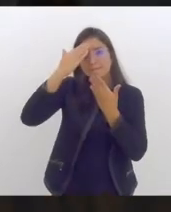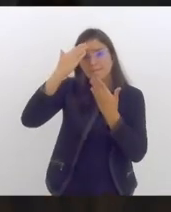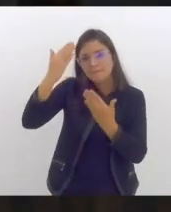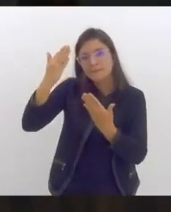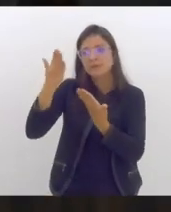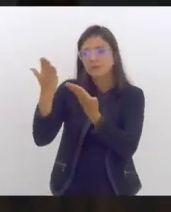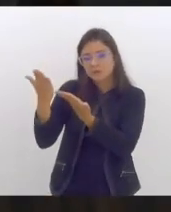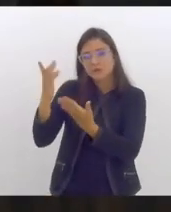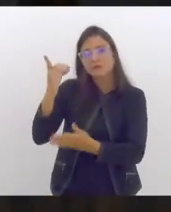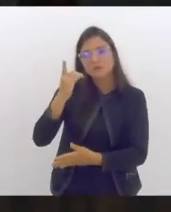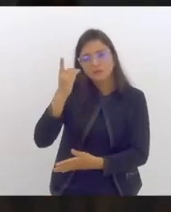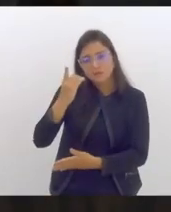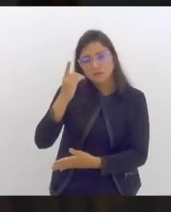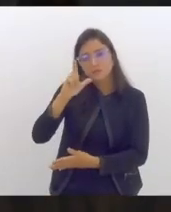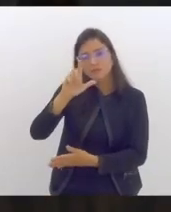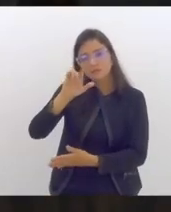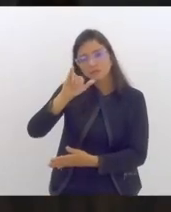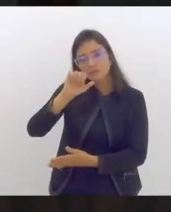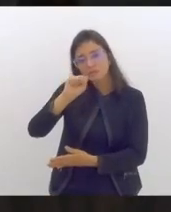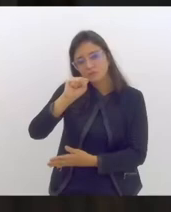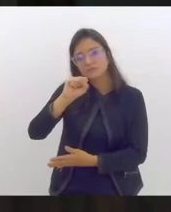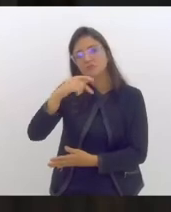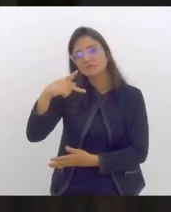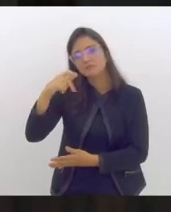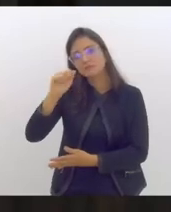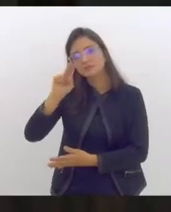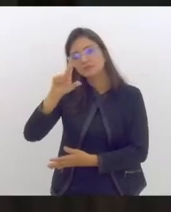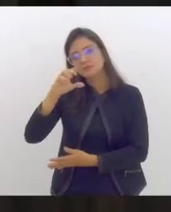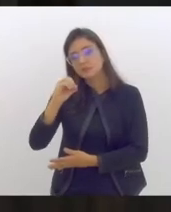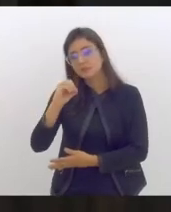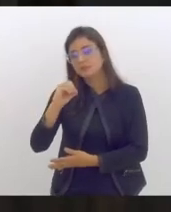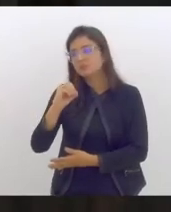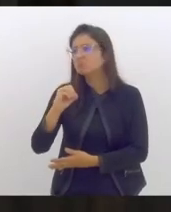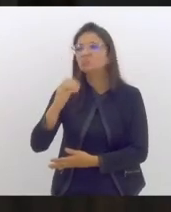Agradecendo ao deputado Luiz Paulo, não